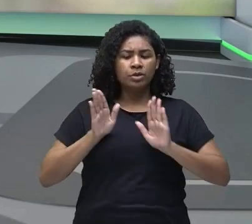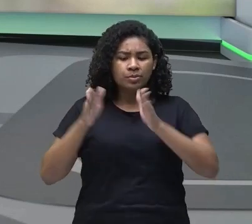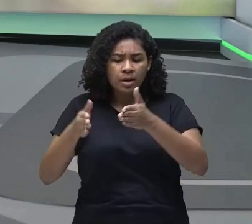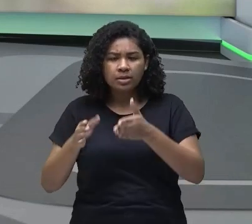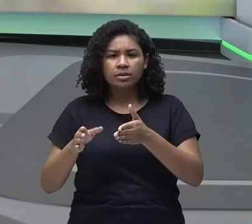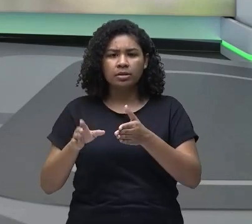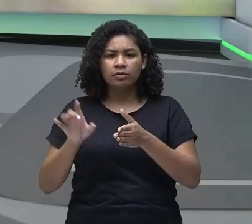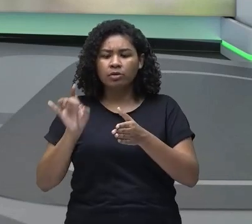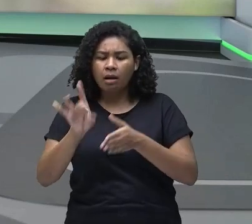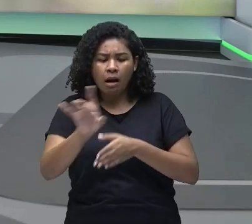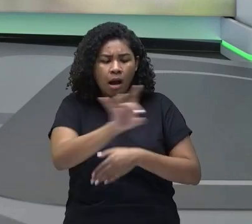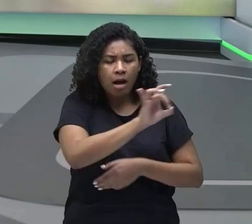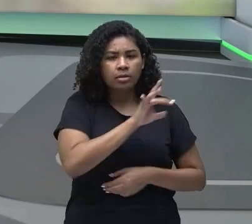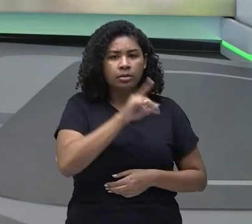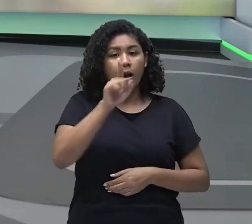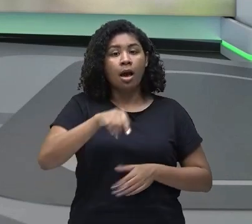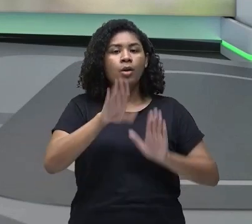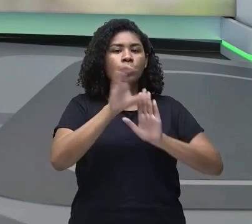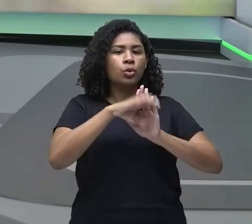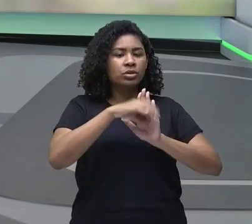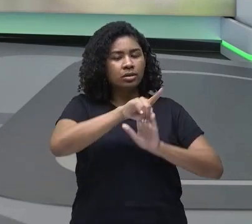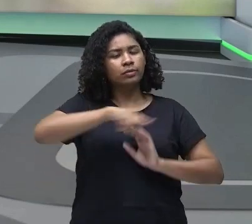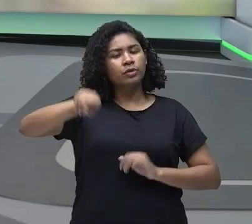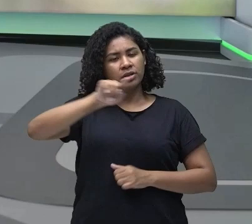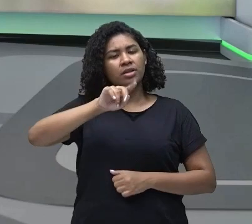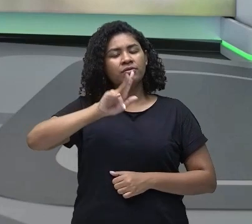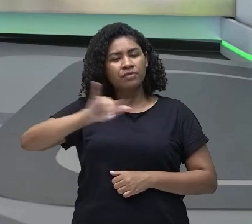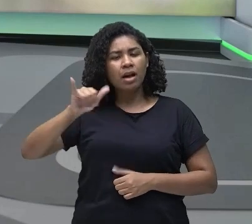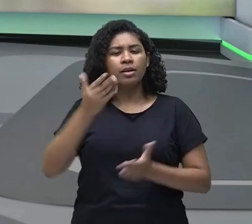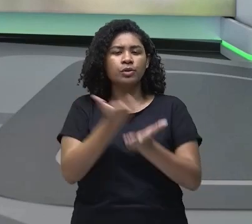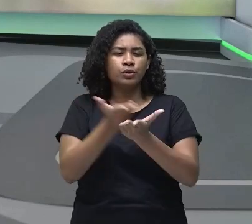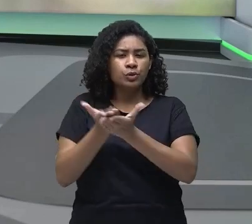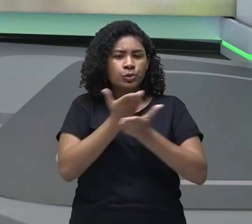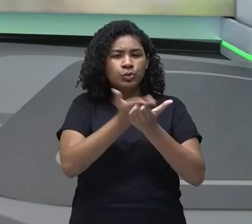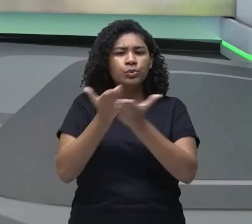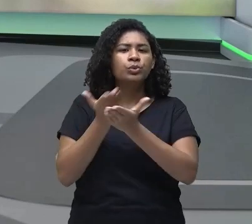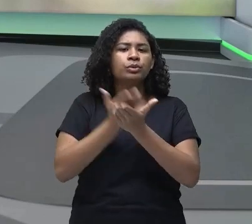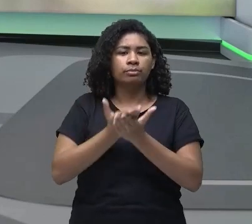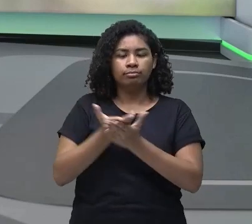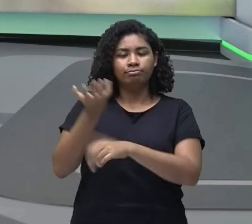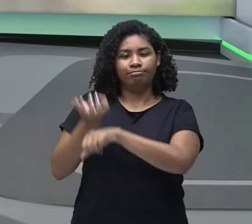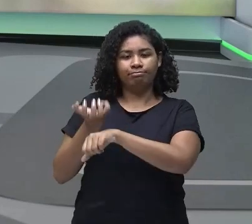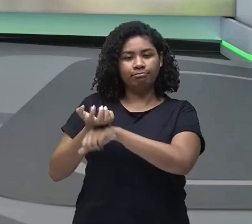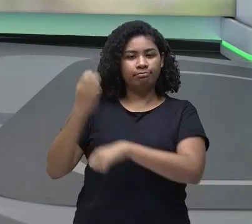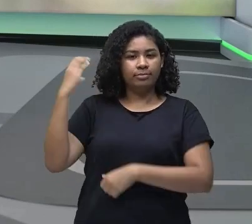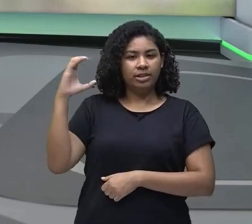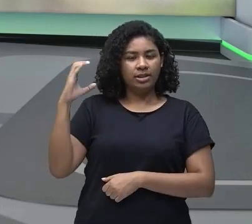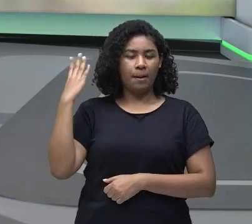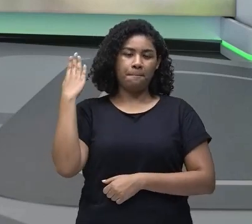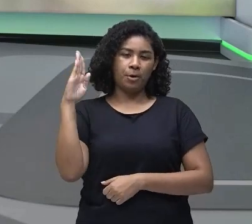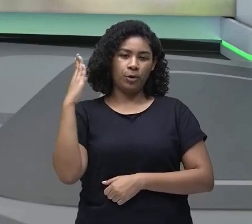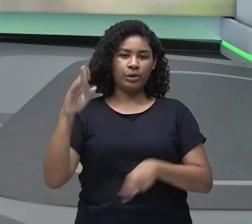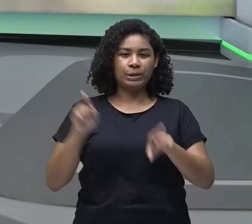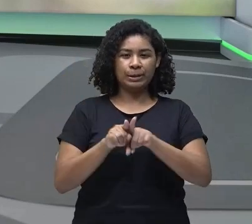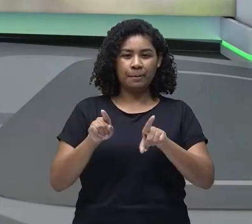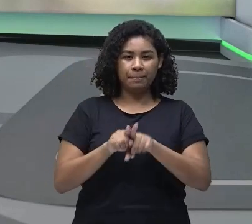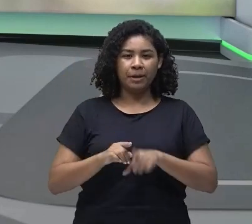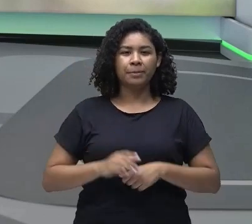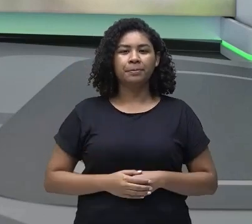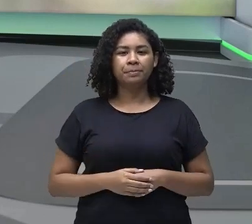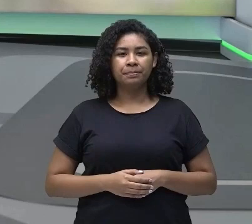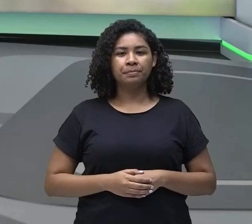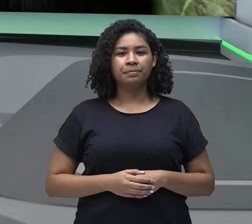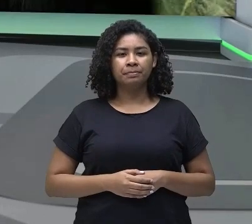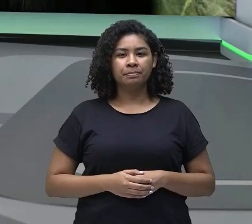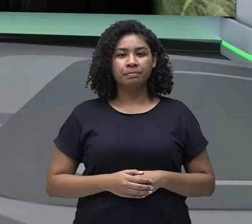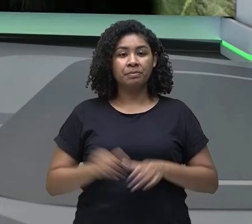um. São conceitos também que vão acompanhar vocês durante todo o estudo de ciências e biologia. Vamos trazer para vocês